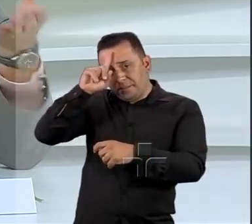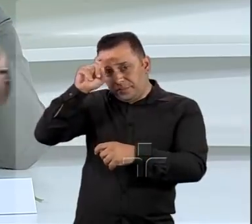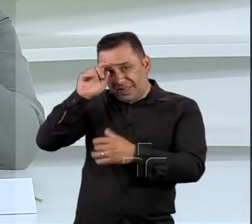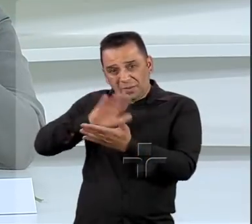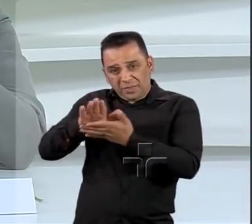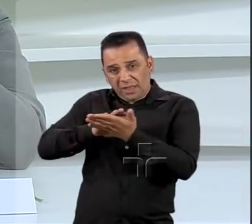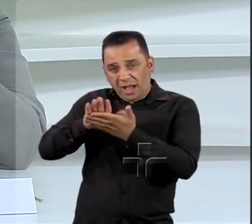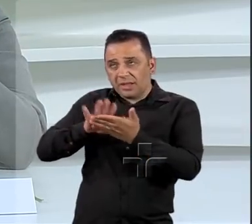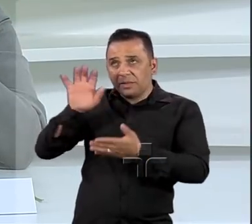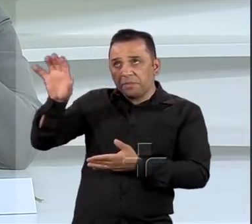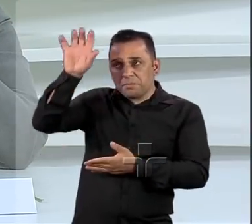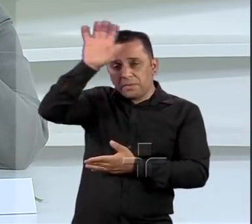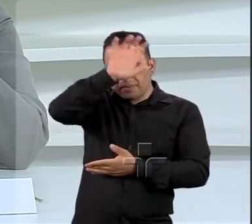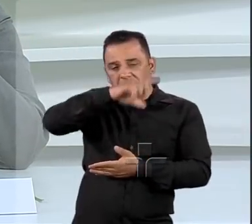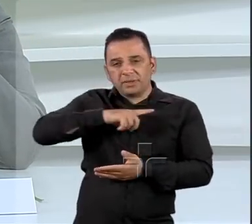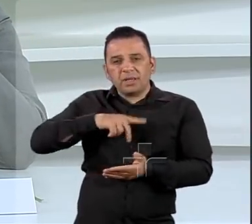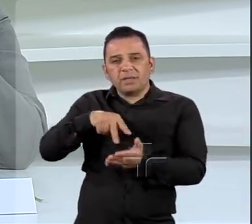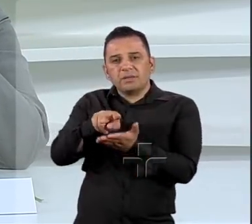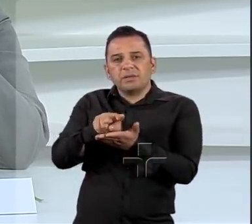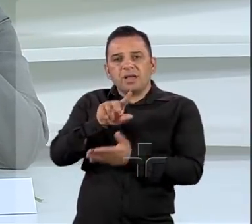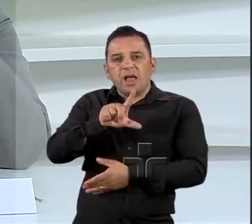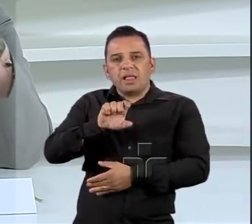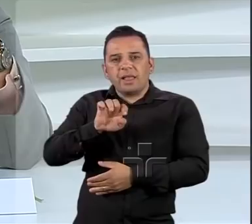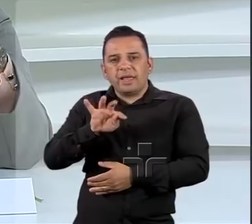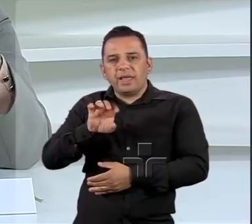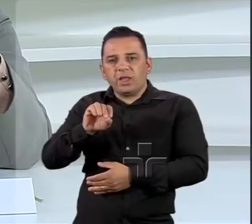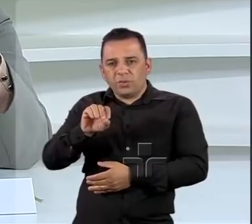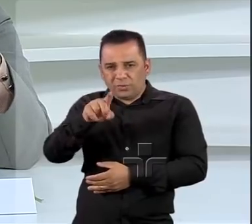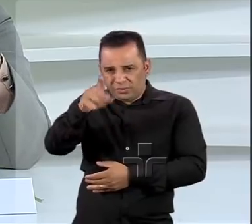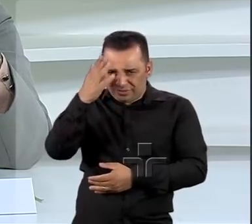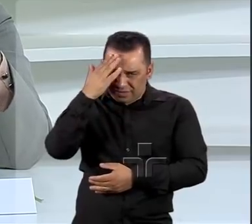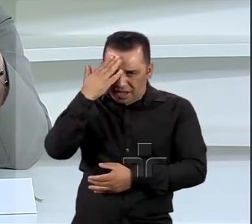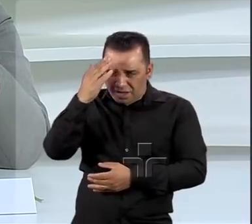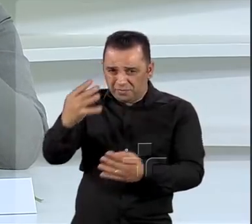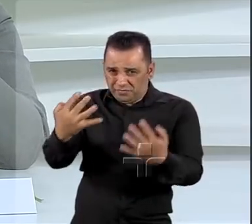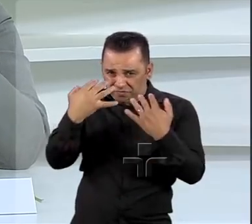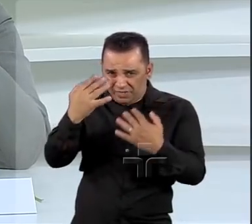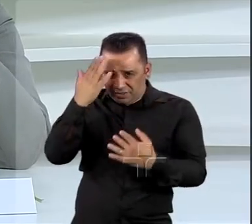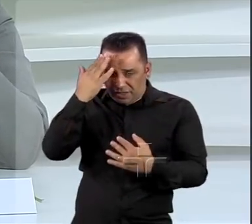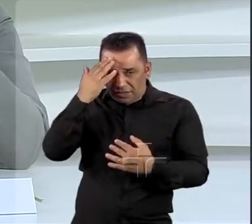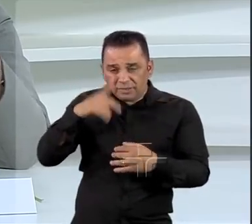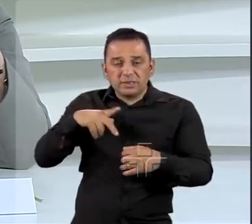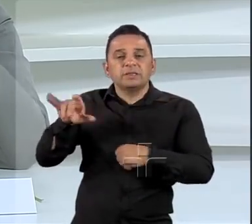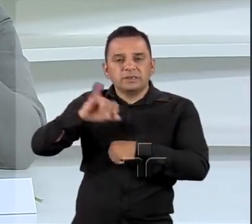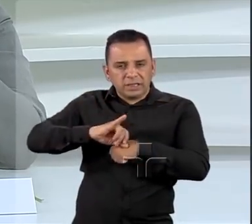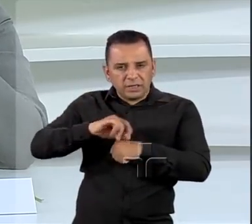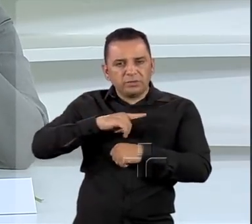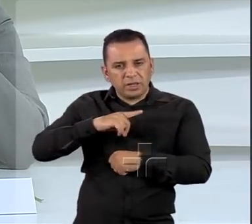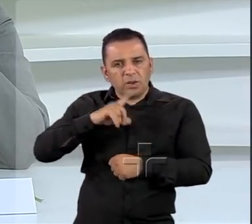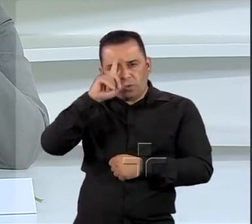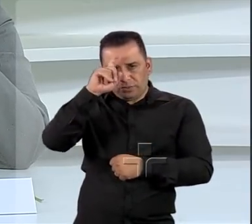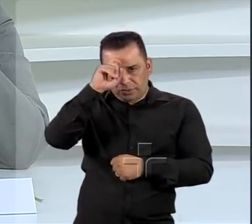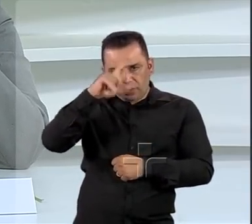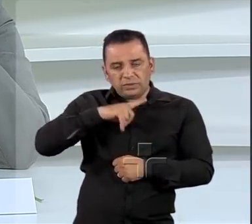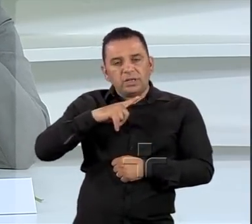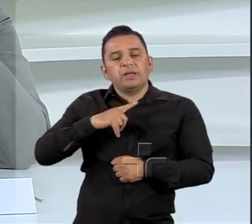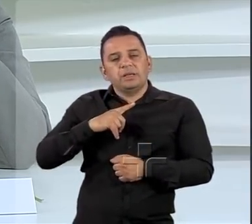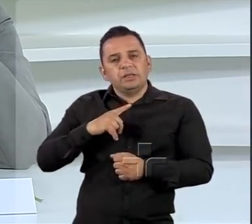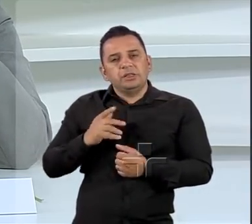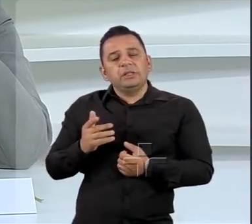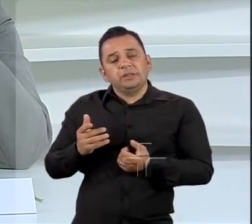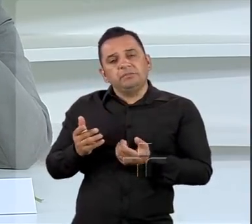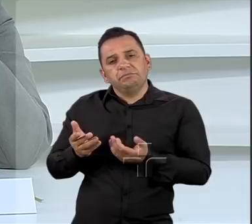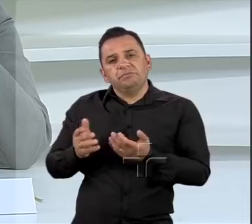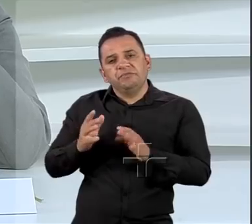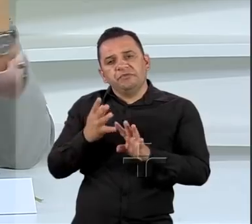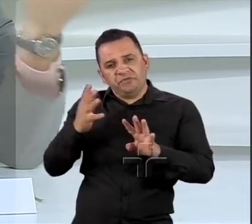por exemplo, dos leitos, né? O brasileiro que nos assiste sabe disso. Nos grandes centros, nos hospitais onde você tem mais serviço, você tem uma